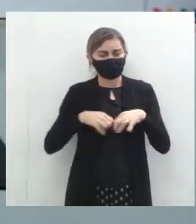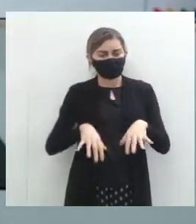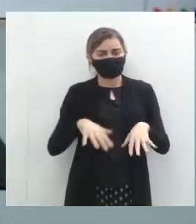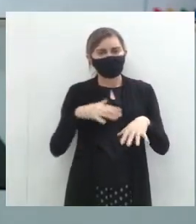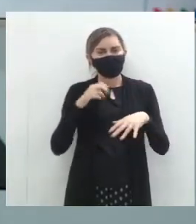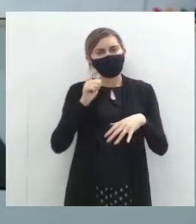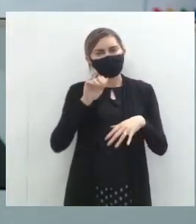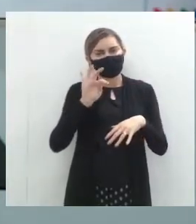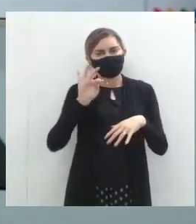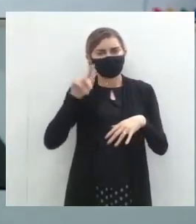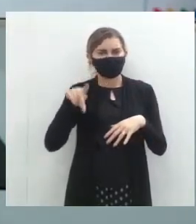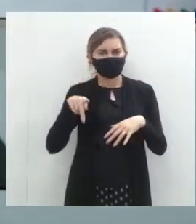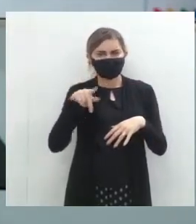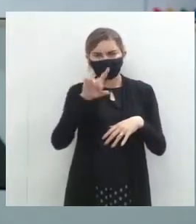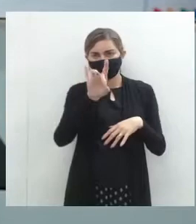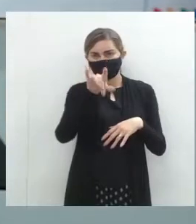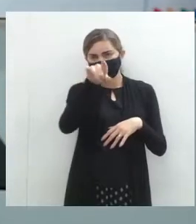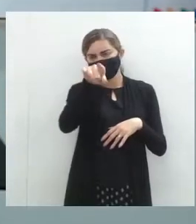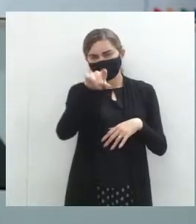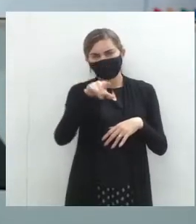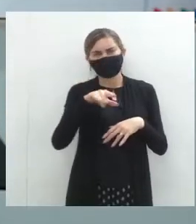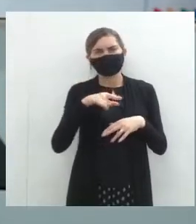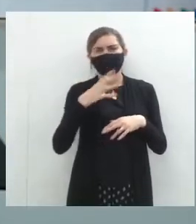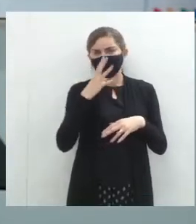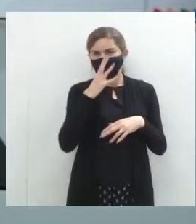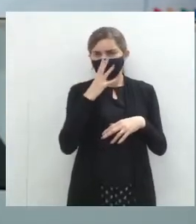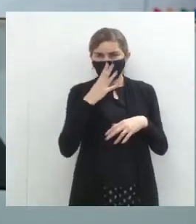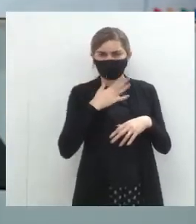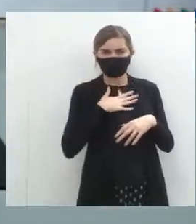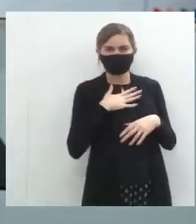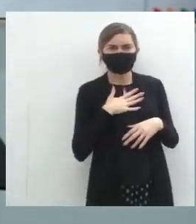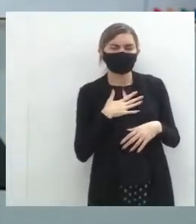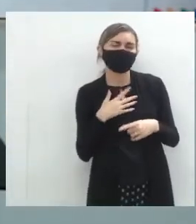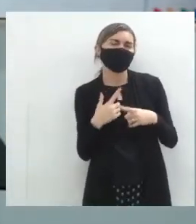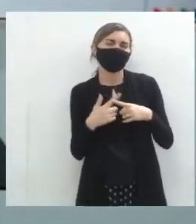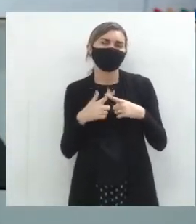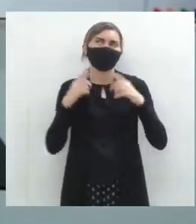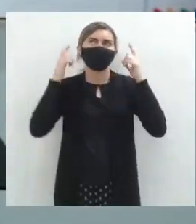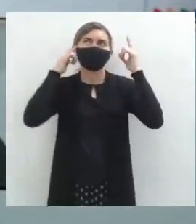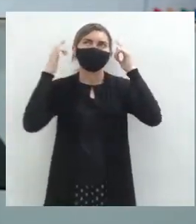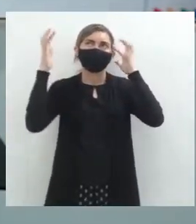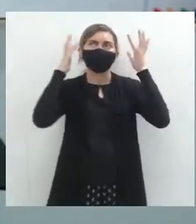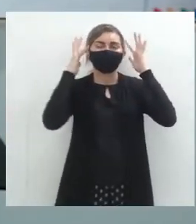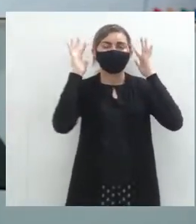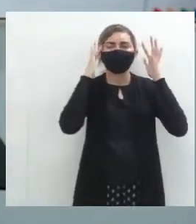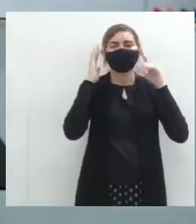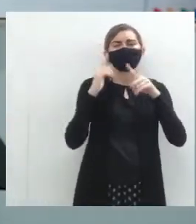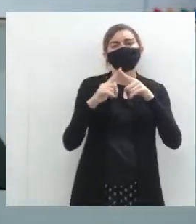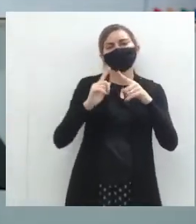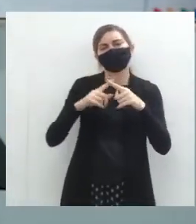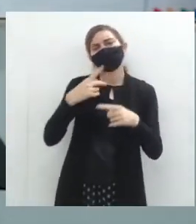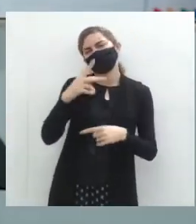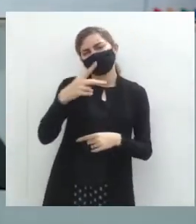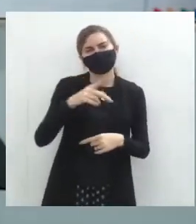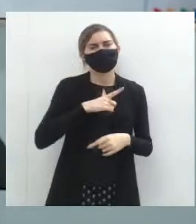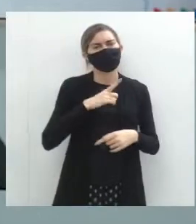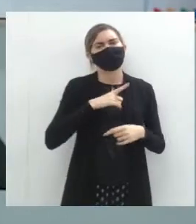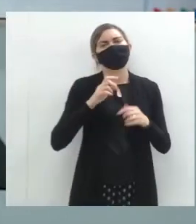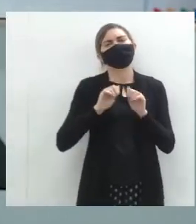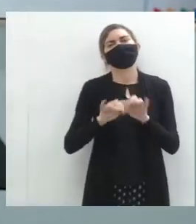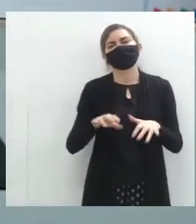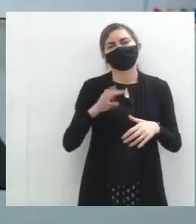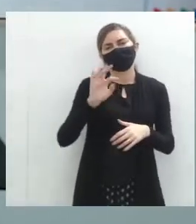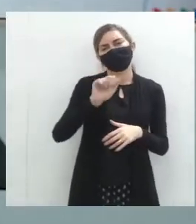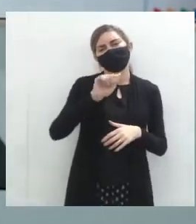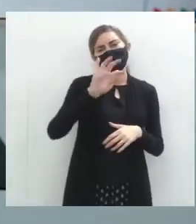de ATP. Tu só tá aí agora me assistindo e tentando entender tudo que eu tô falando porque tu tá gastando um monte